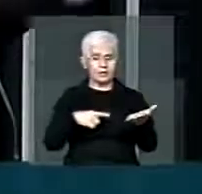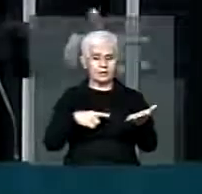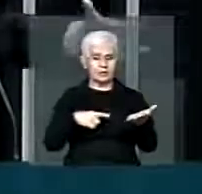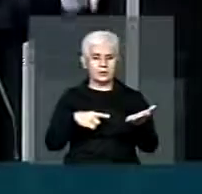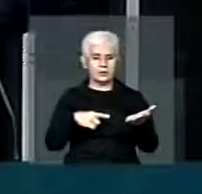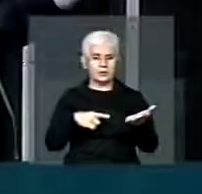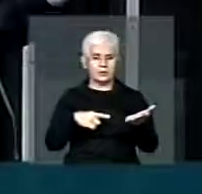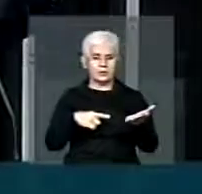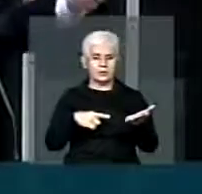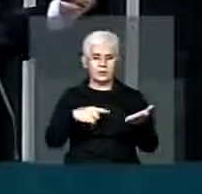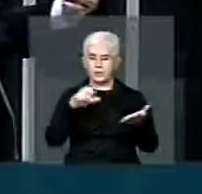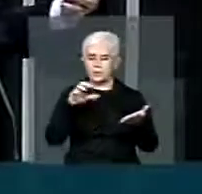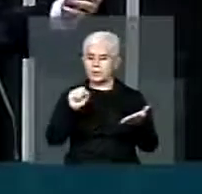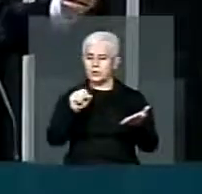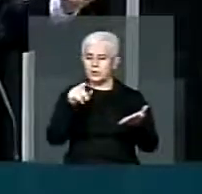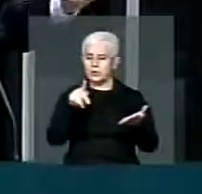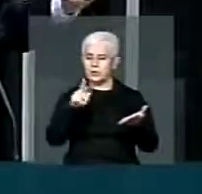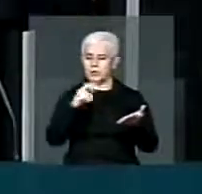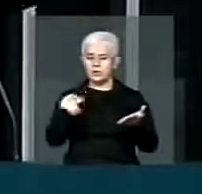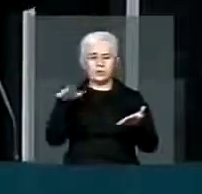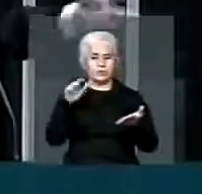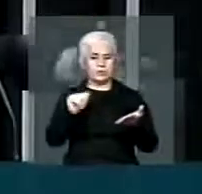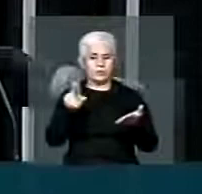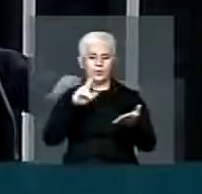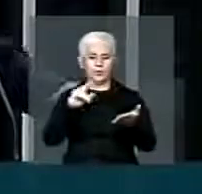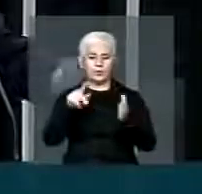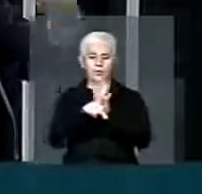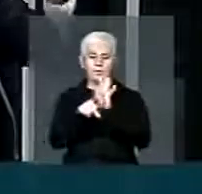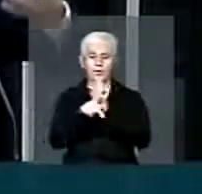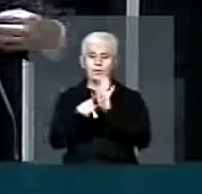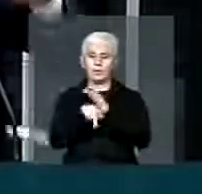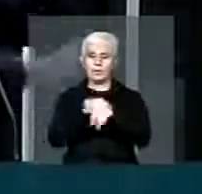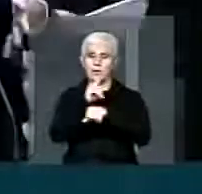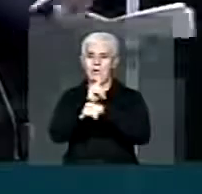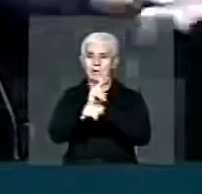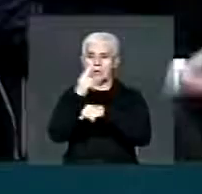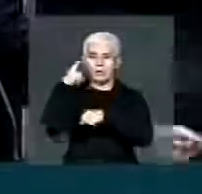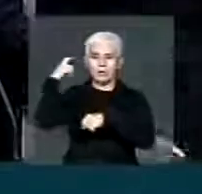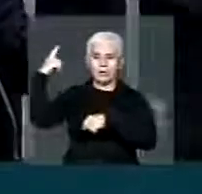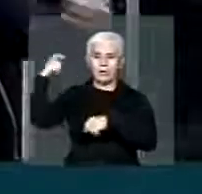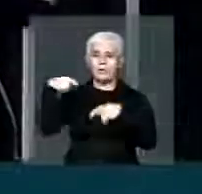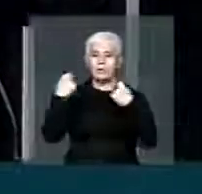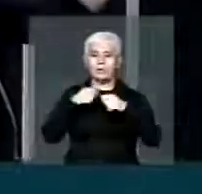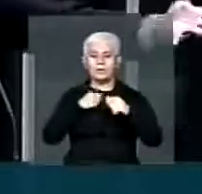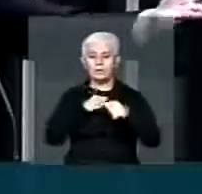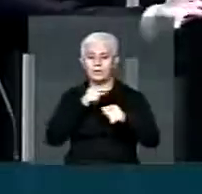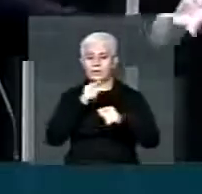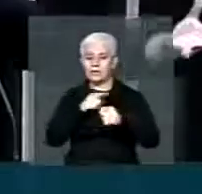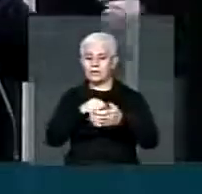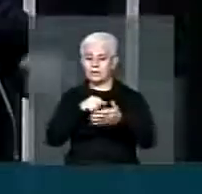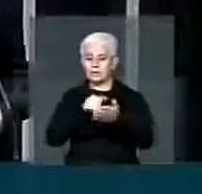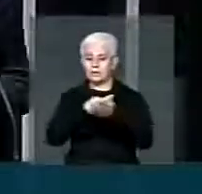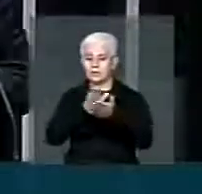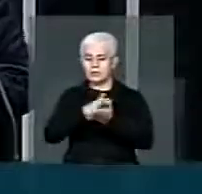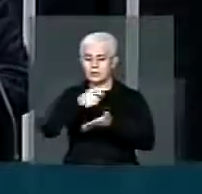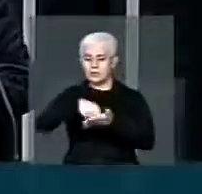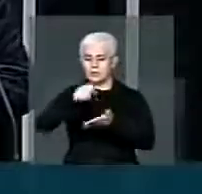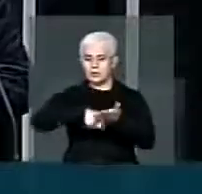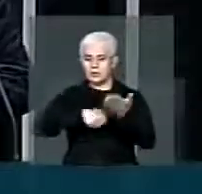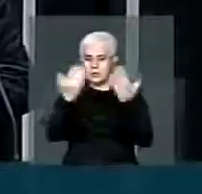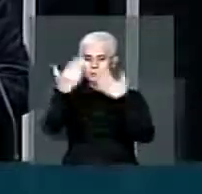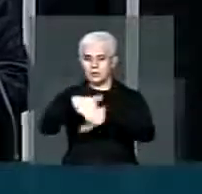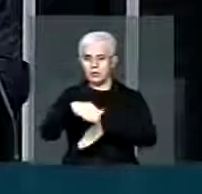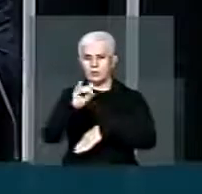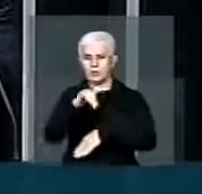uma espuma utilizada para isolamento acústico tivesse que ter uma certificação do Inmetro ou de algum órgão de